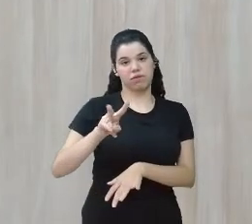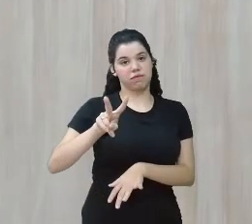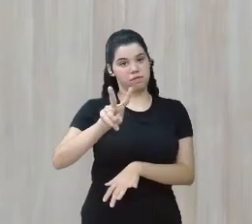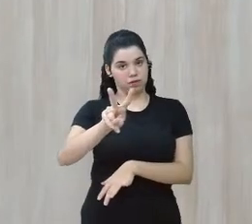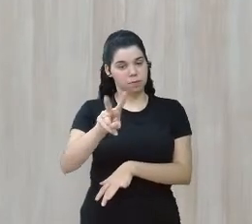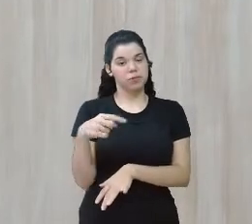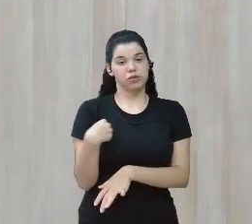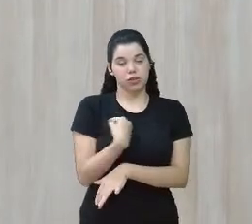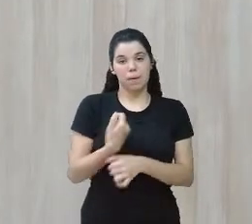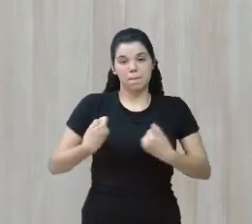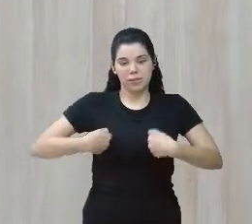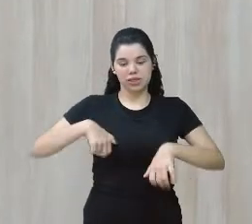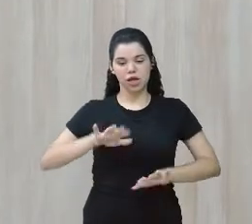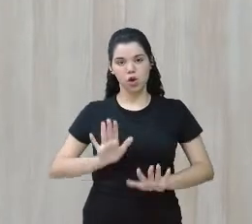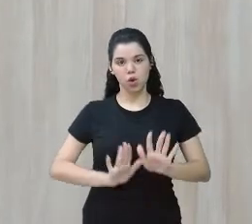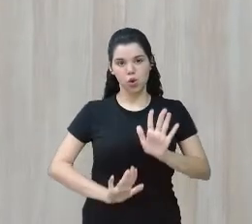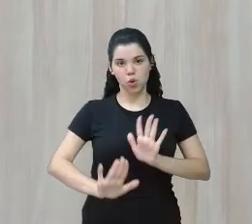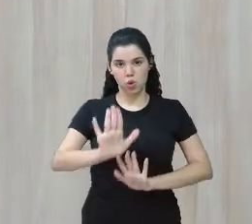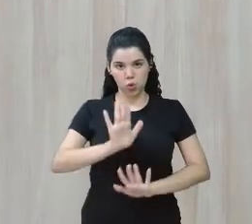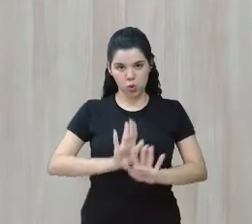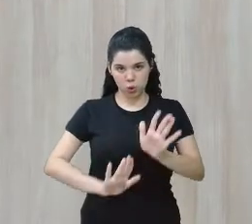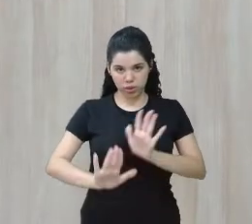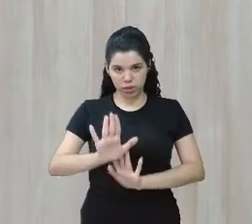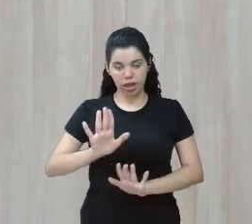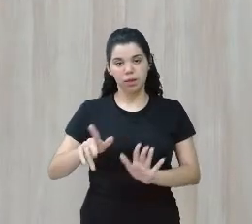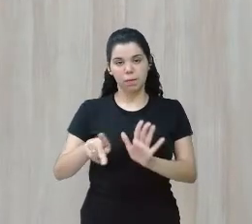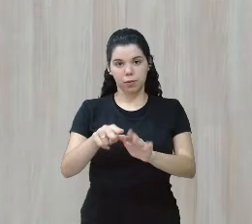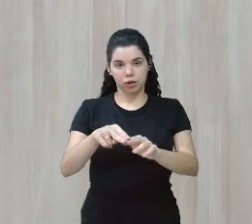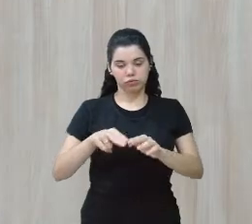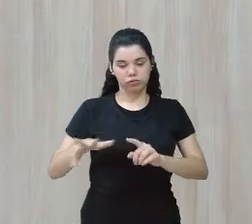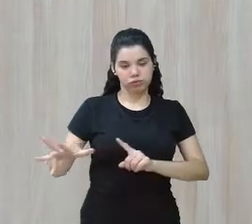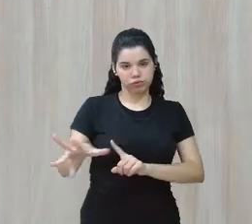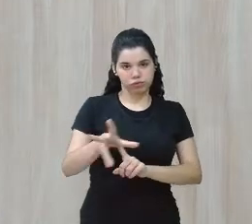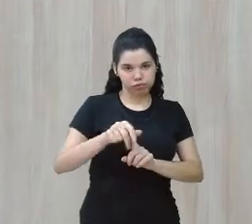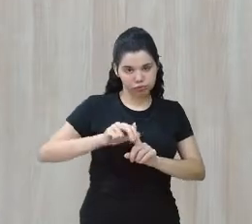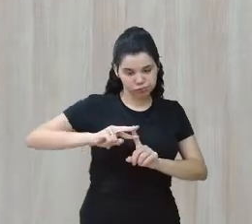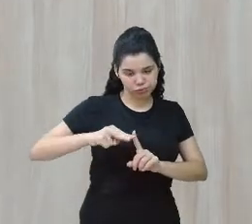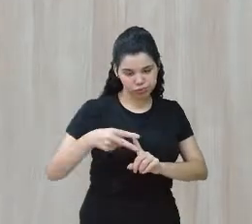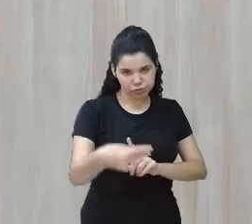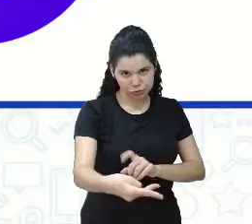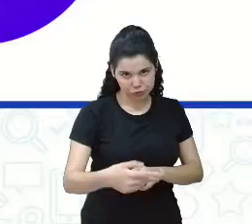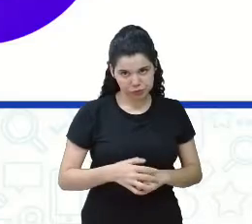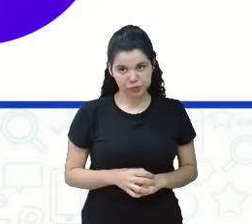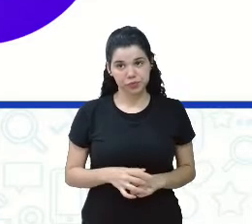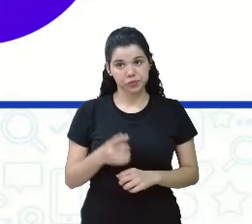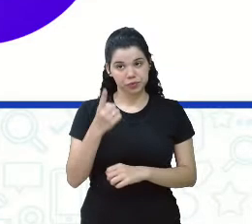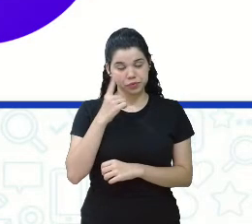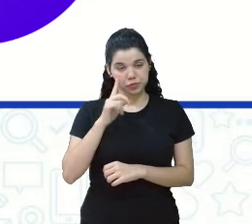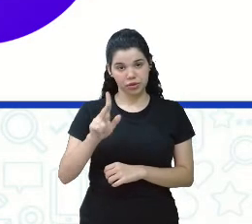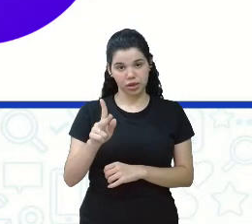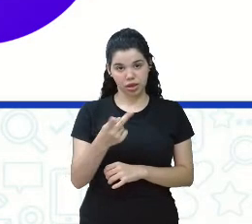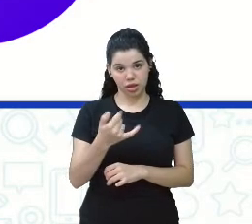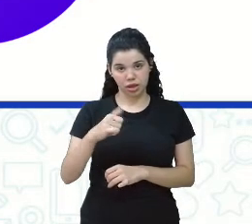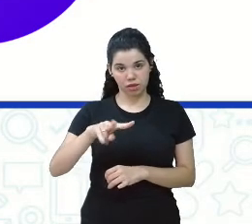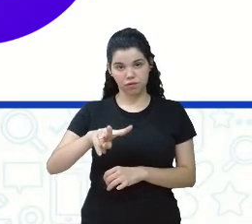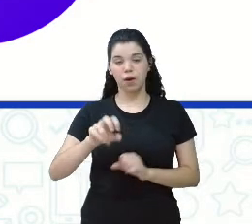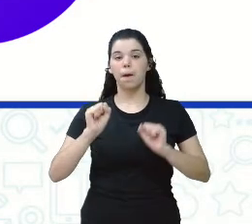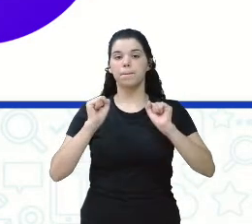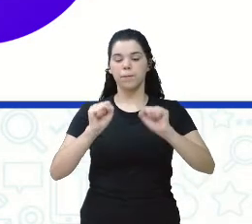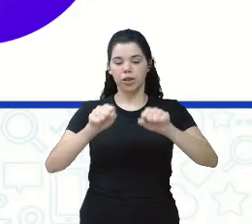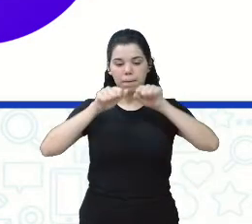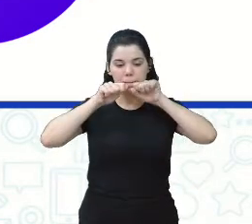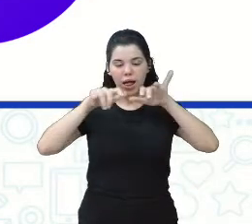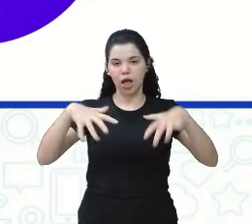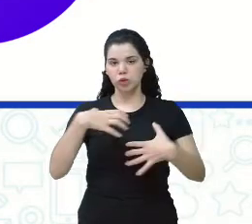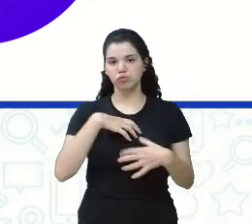nós devemos ter nessa infecção sexualmente transmissível. Então, vemos aqui que o HIV, ele pode ser transmitido